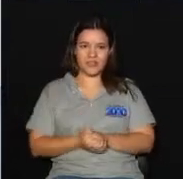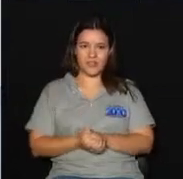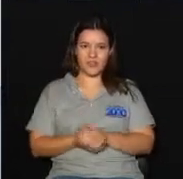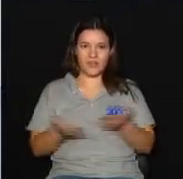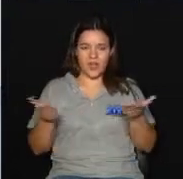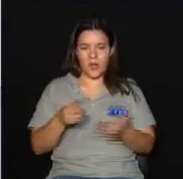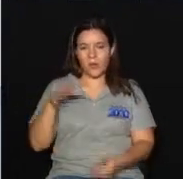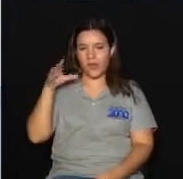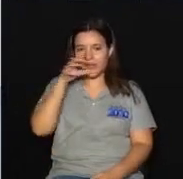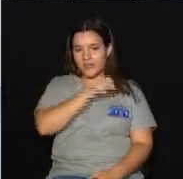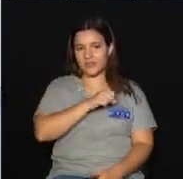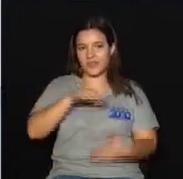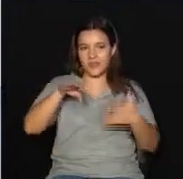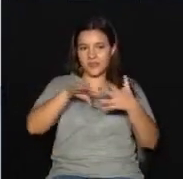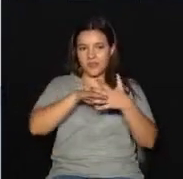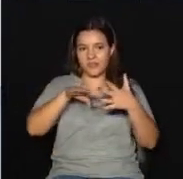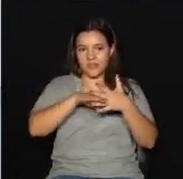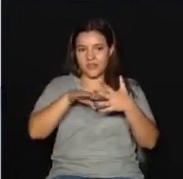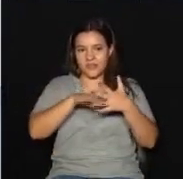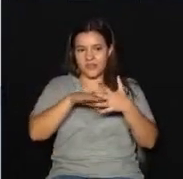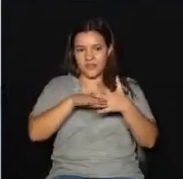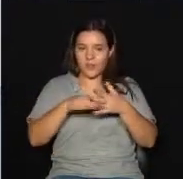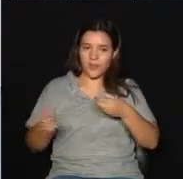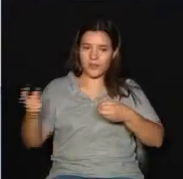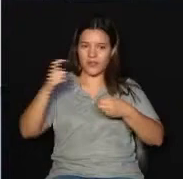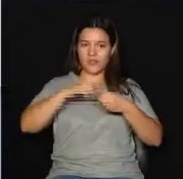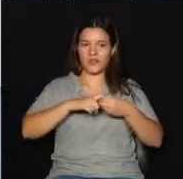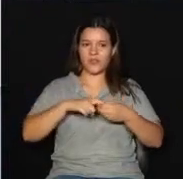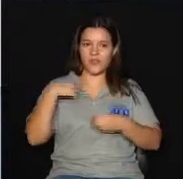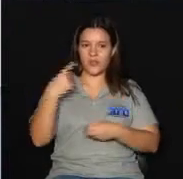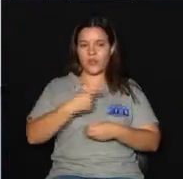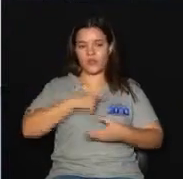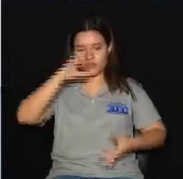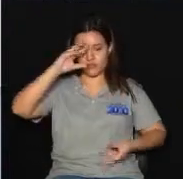seguinte, a gente vai fazer um rápido intervalo e na volta a gente vai fazer